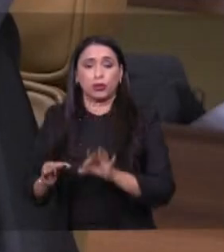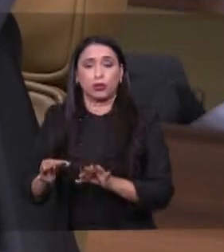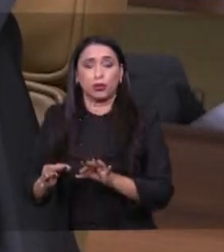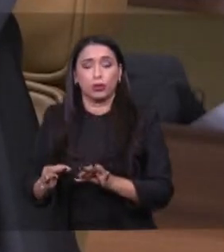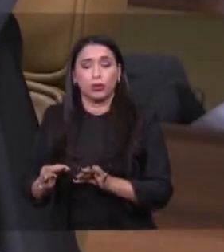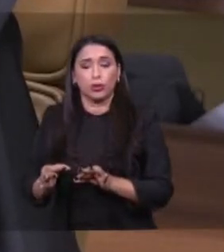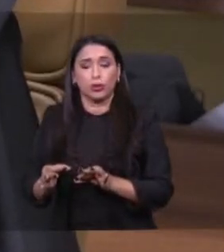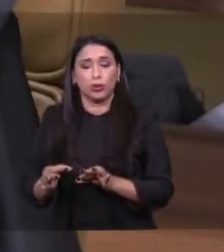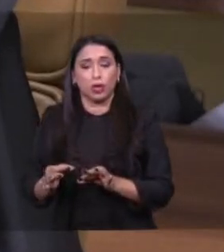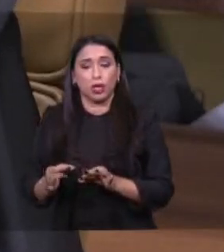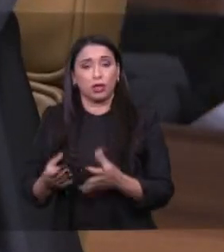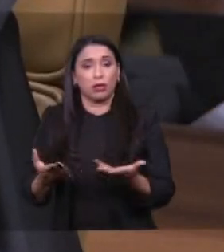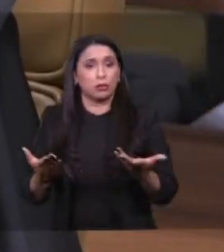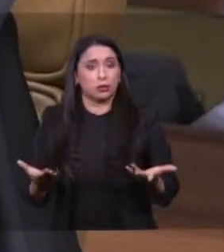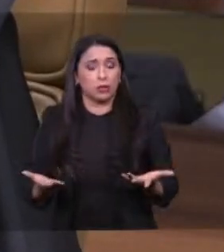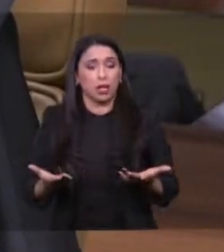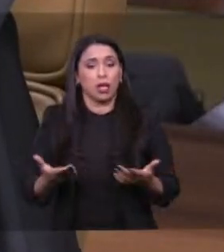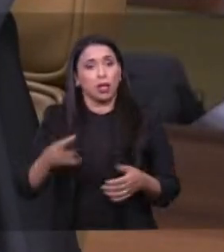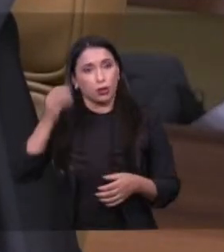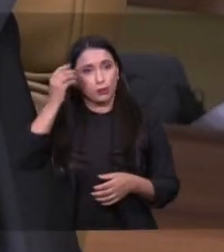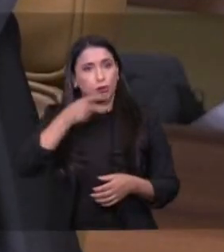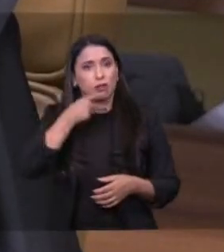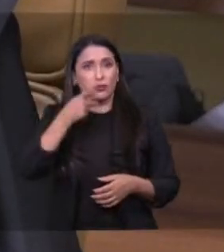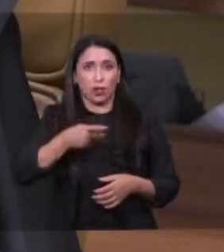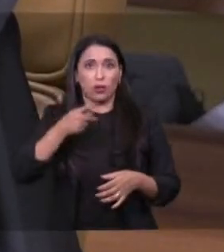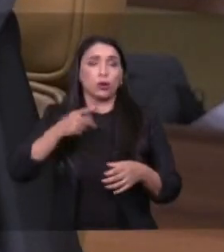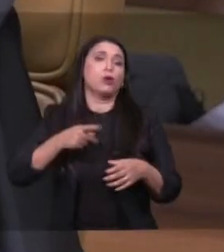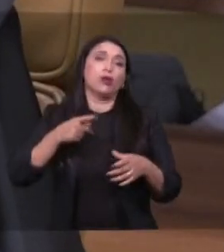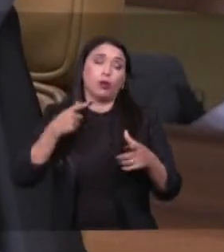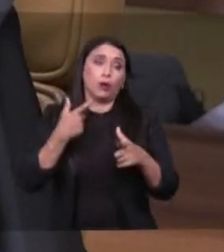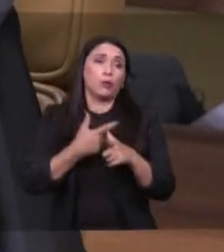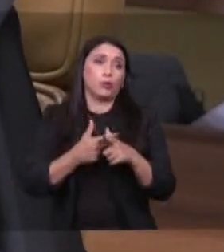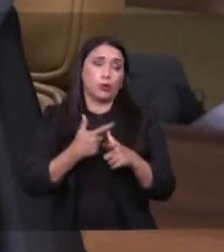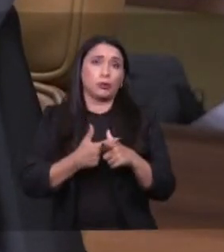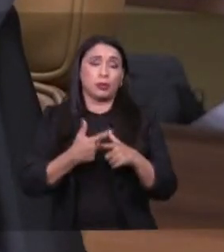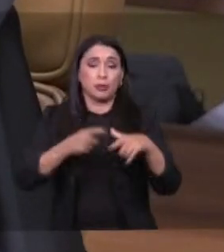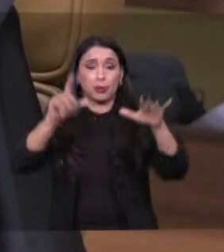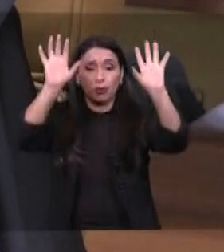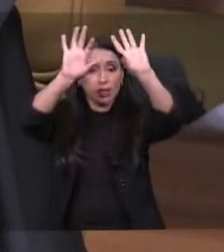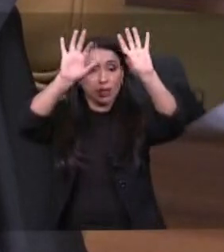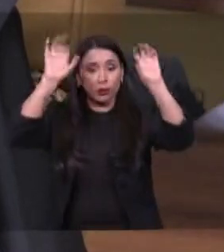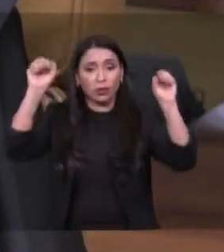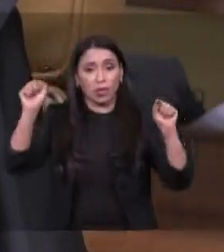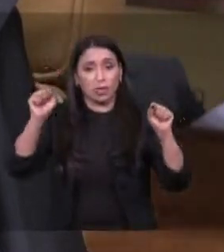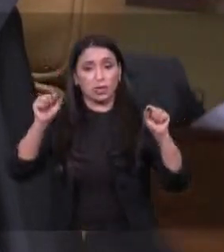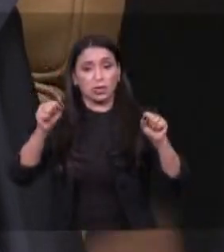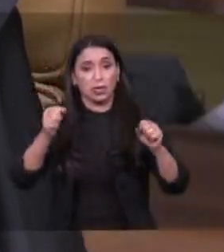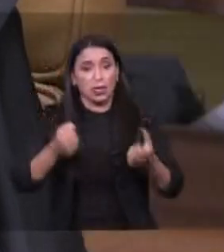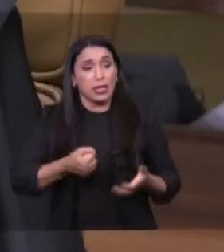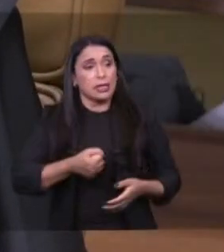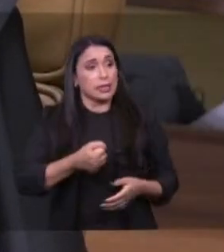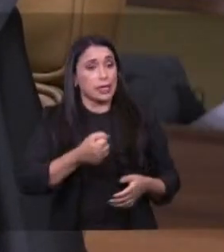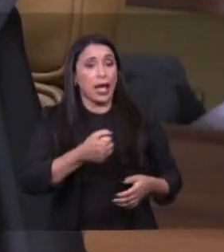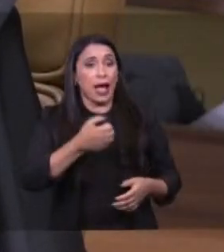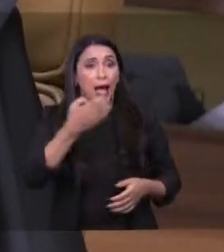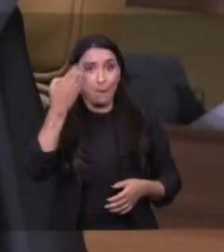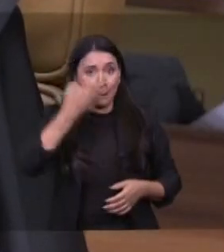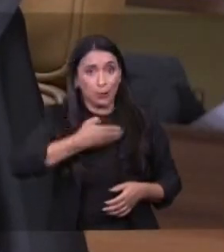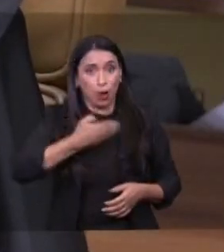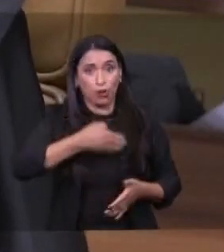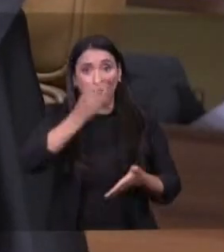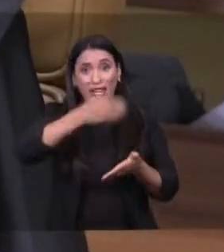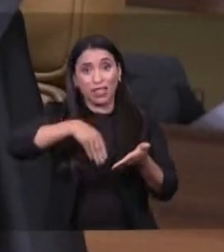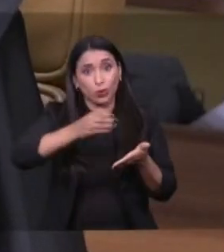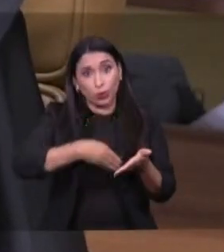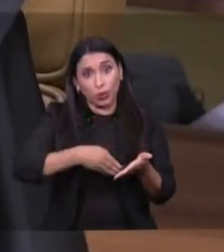Atinge até os tribunais também. Até os tribunais. Então, se eu tenho conhecimento de uma prova que é nula... Declara ela nula. Declara ela nula, mas